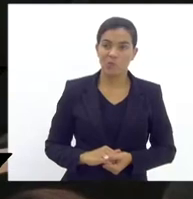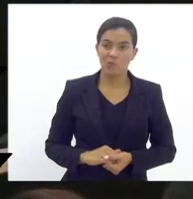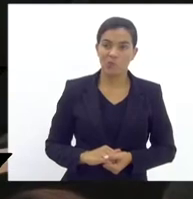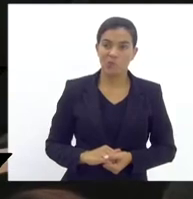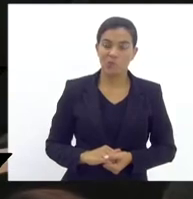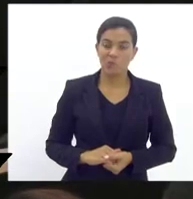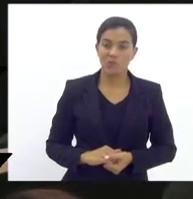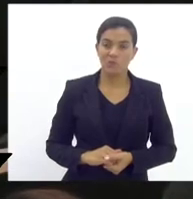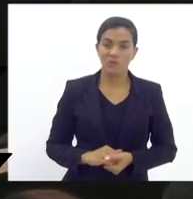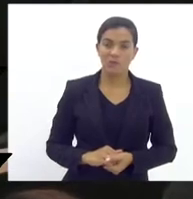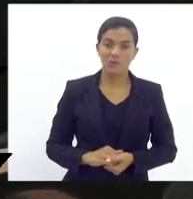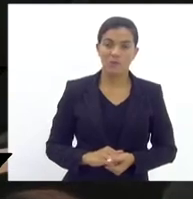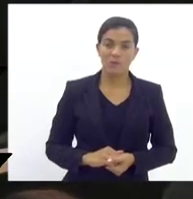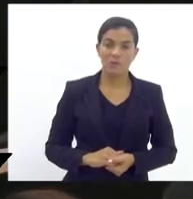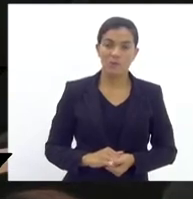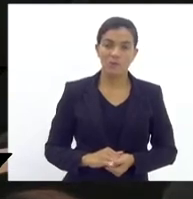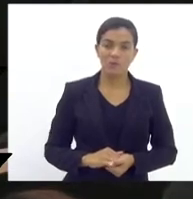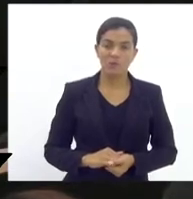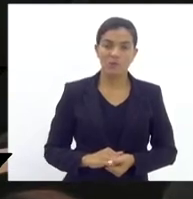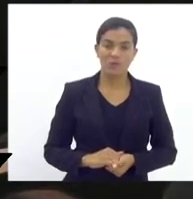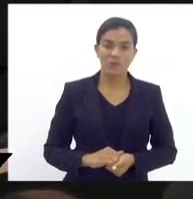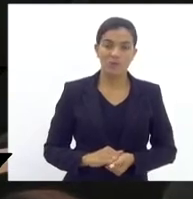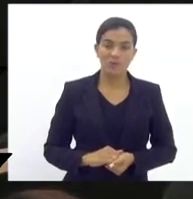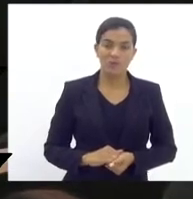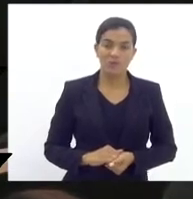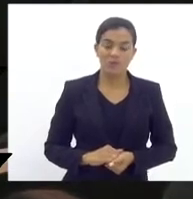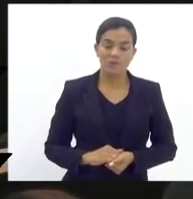a gente vai chegando e vai caber